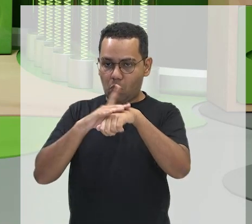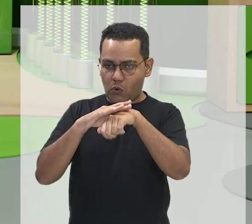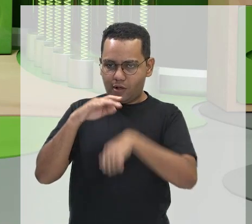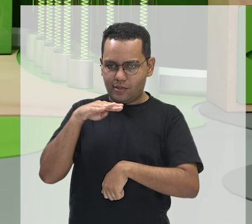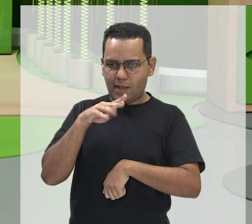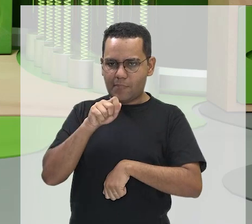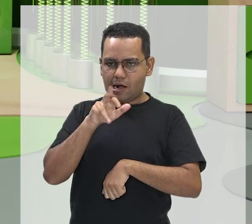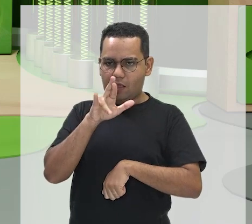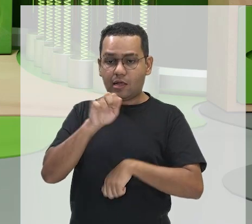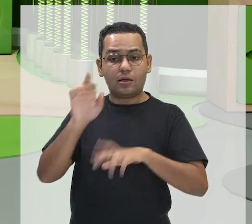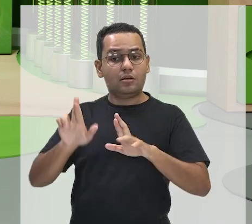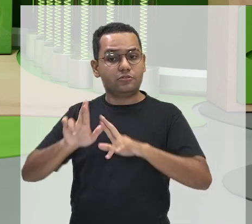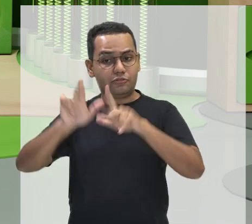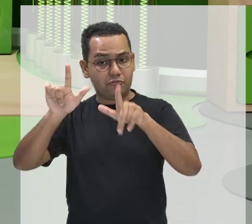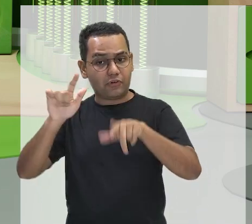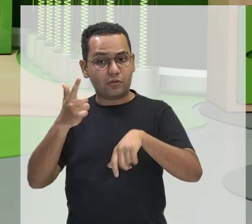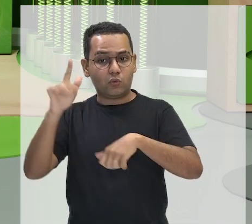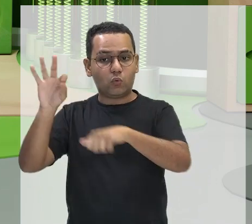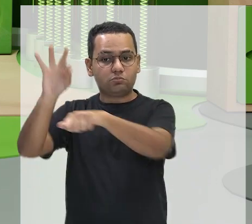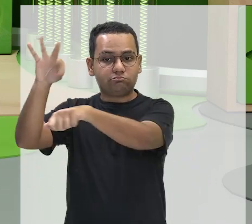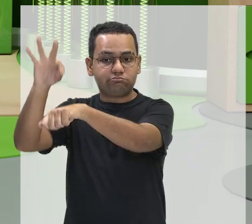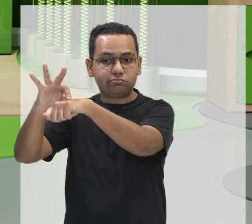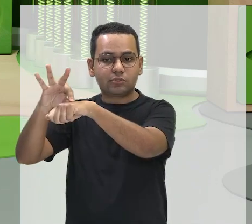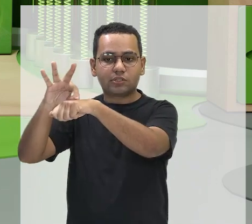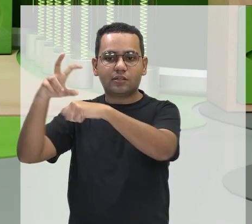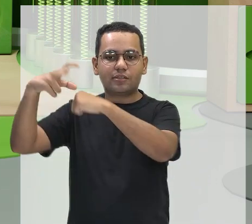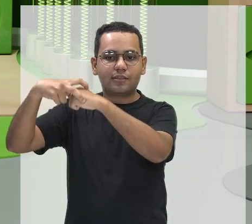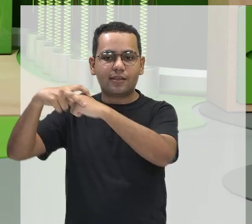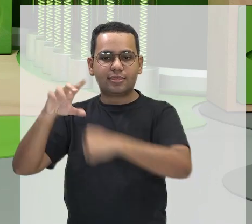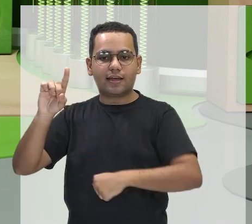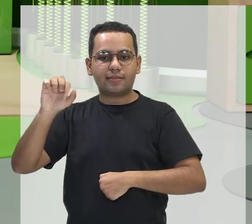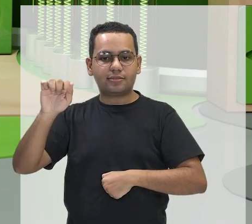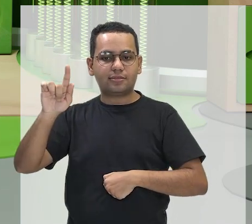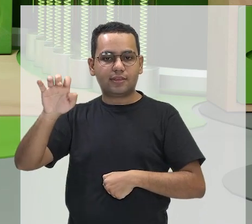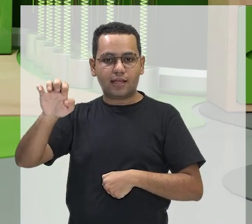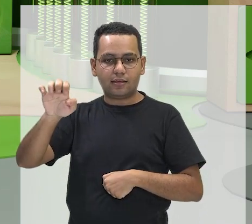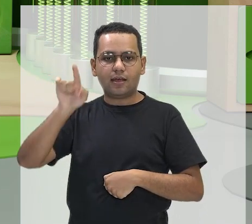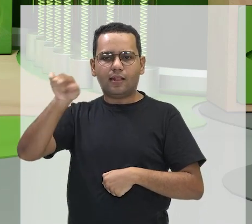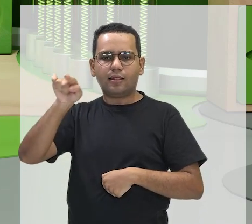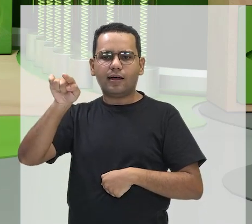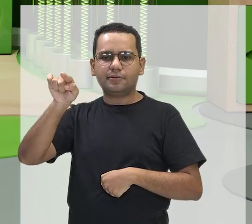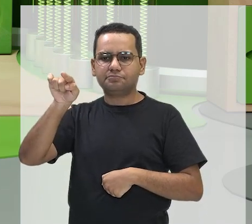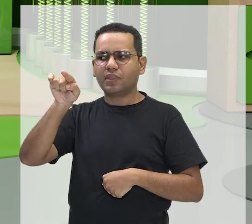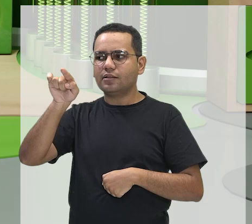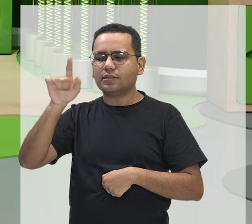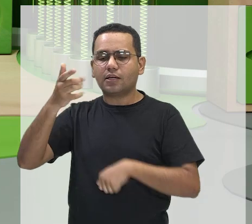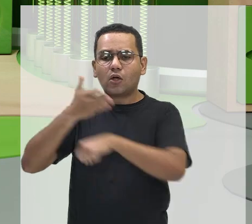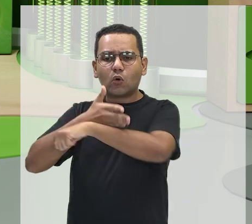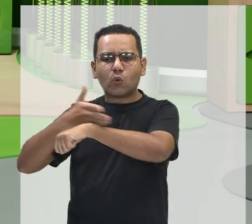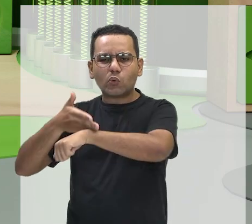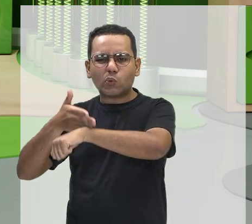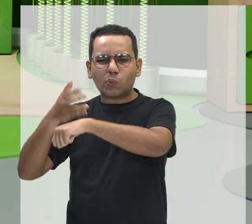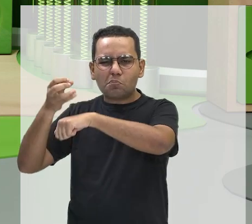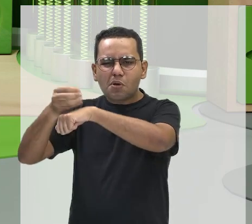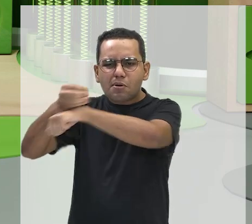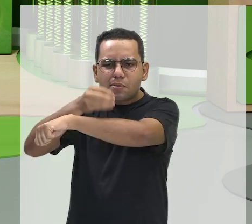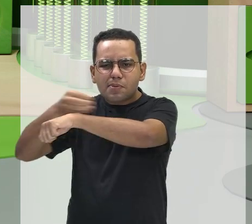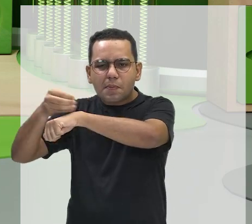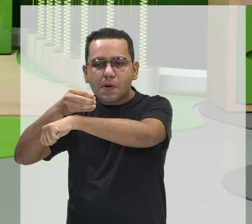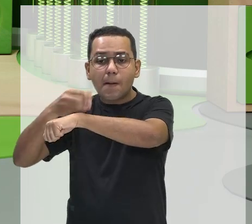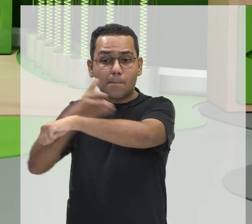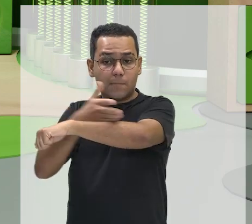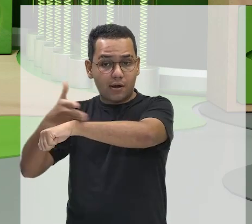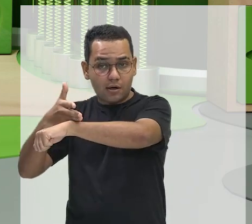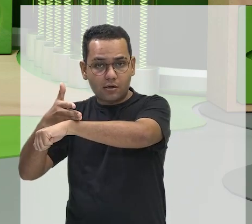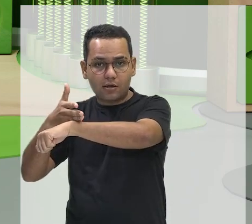né? Que é o Aedes aegypti, que tem aquelas manchinhas brancas como a gente já conhece bem. Esse aqui é bem comum, né? A carapanã, por exemplo, como a